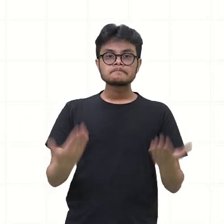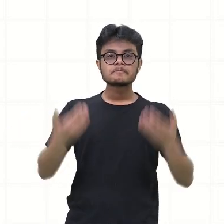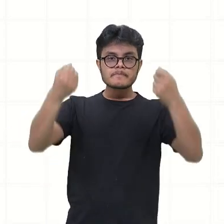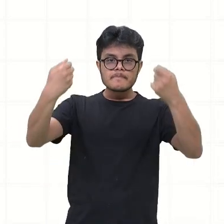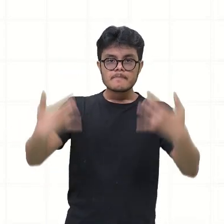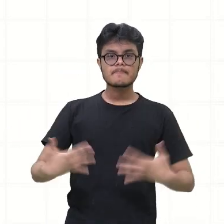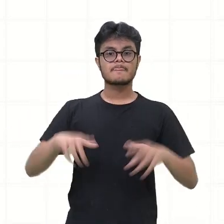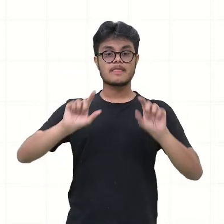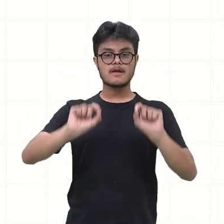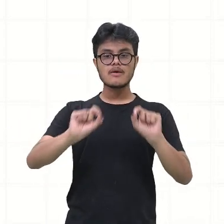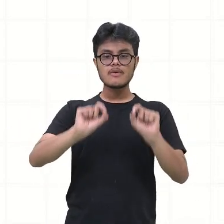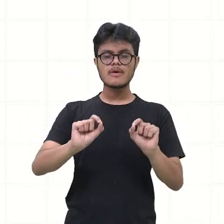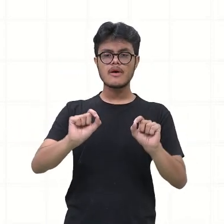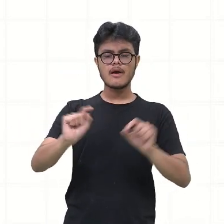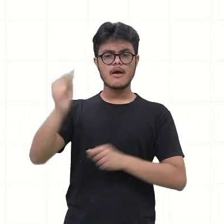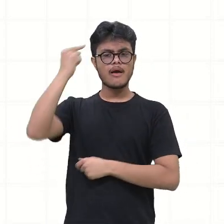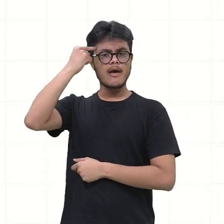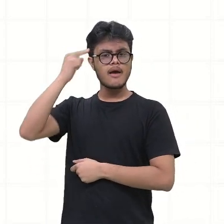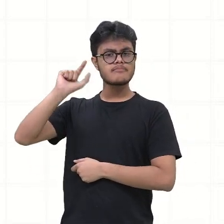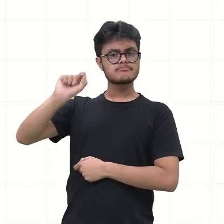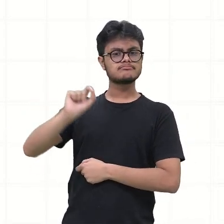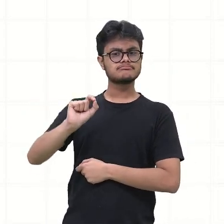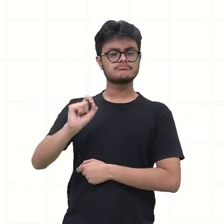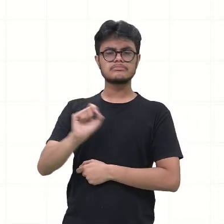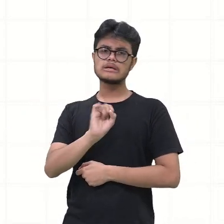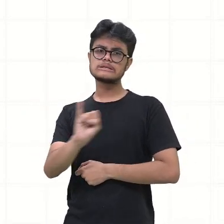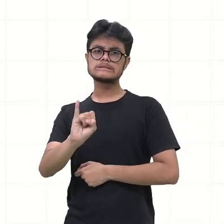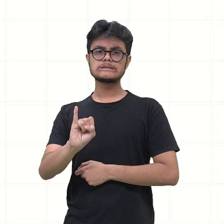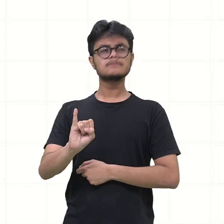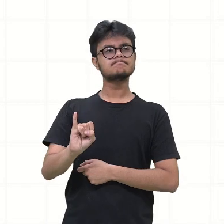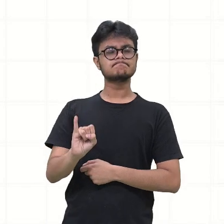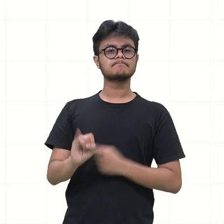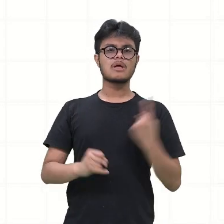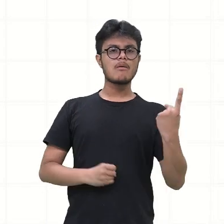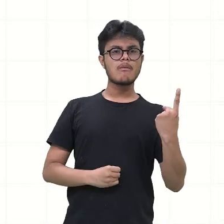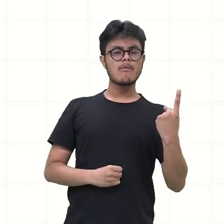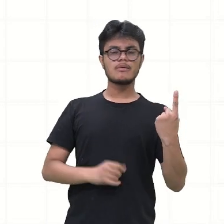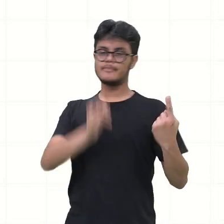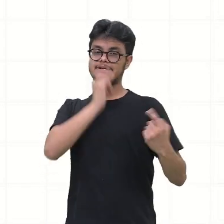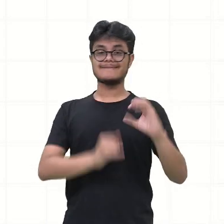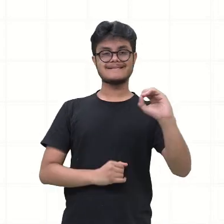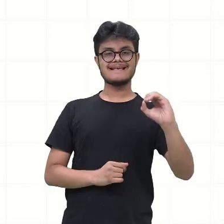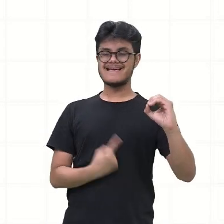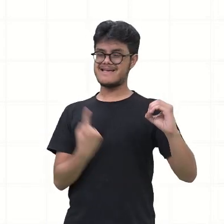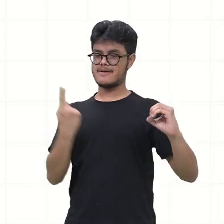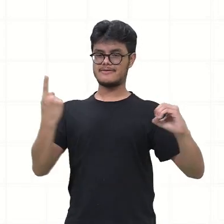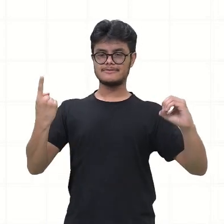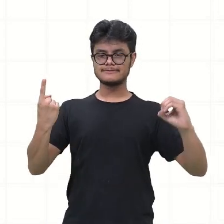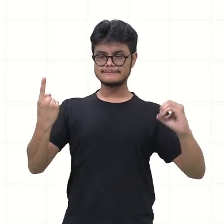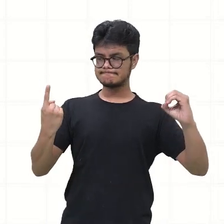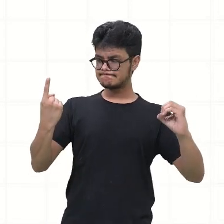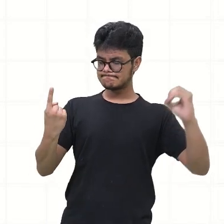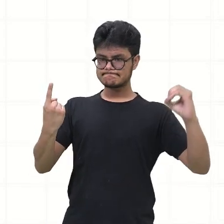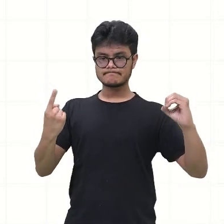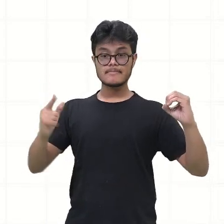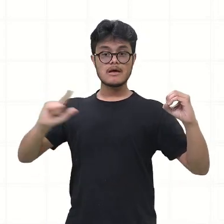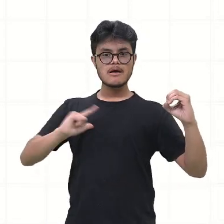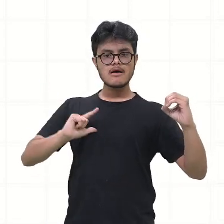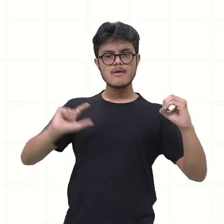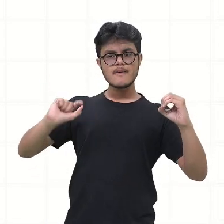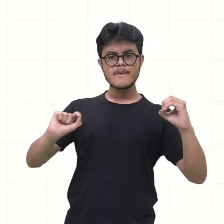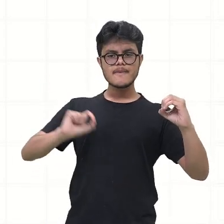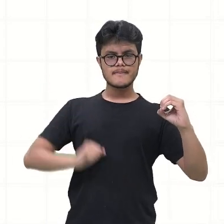vamos pensar o seguinte. Entre 1 e 0 aqui, ó, a gente já sabe localizar, por